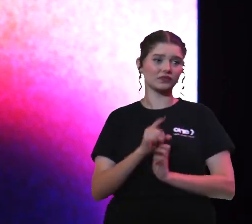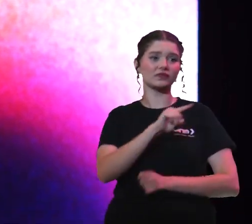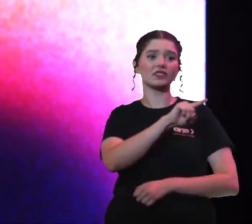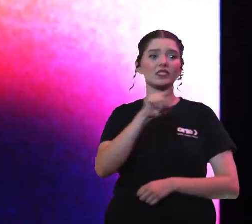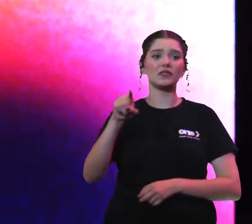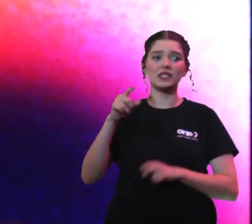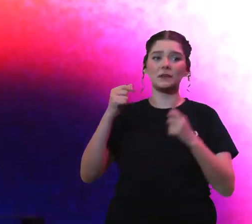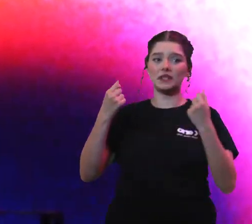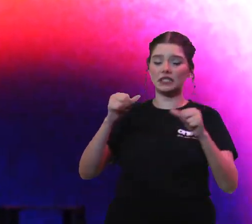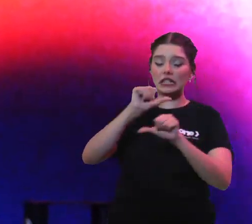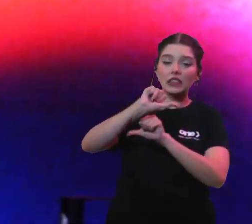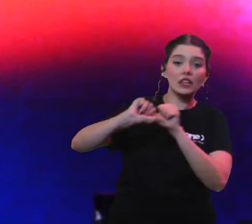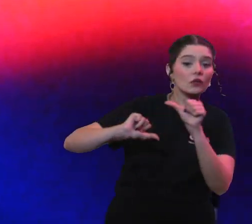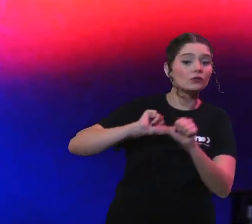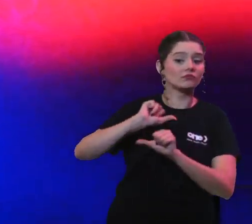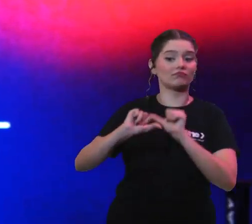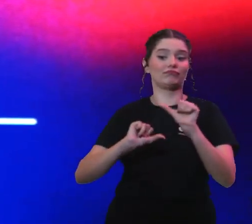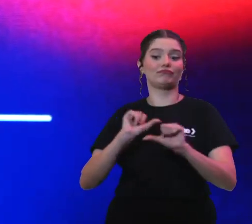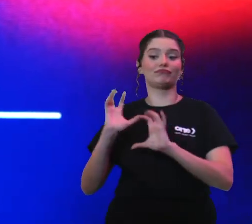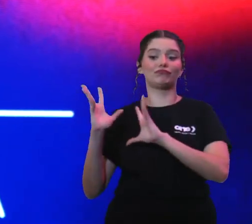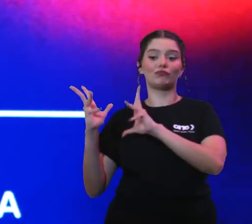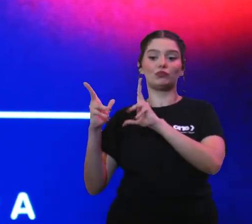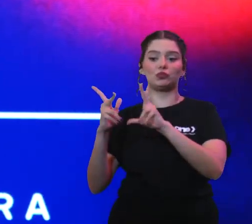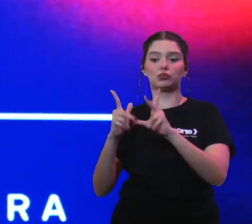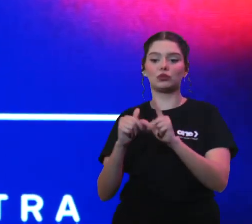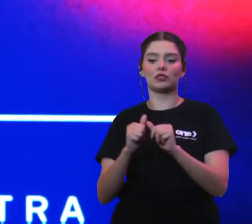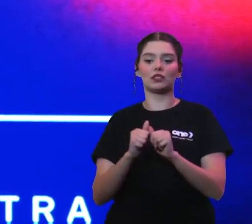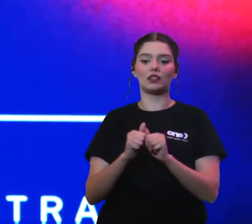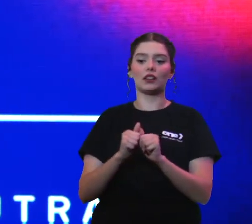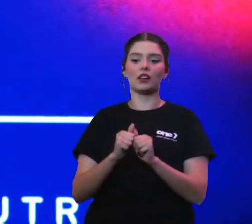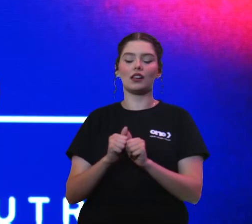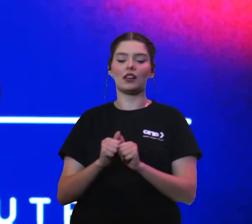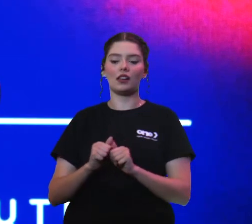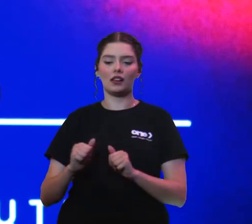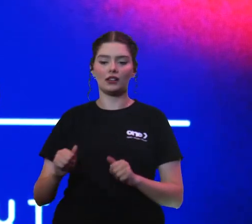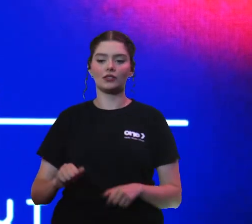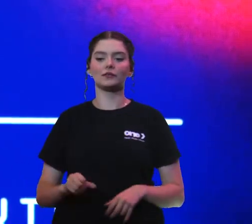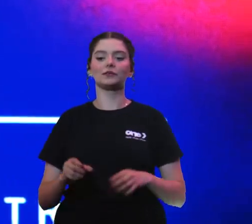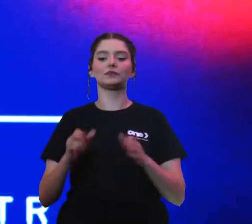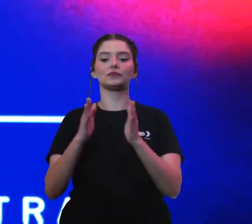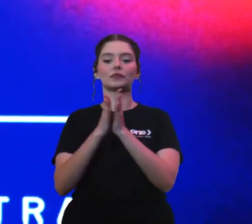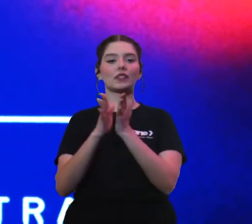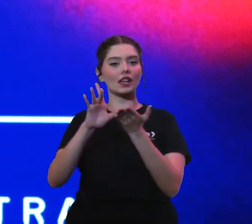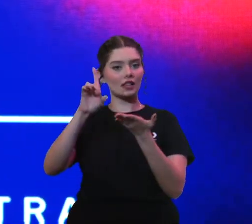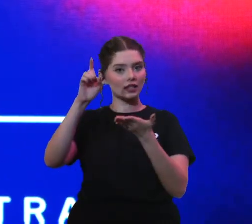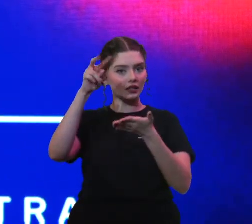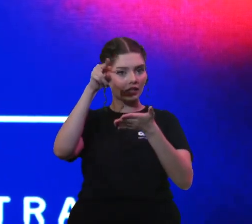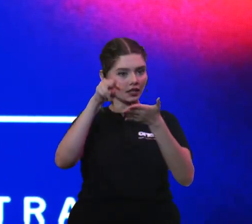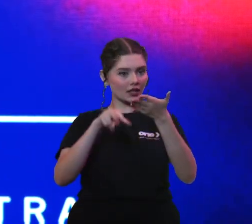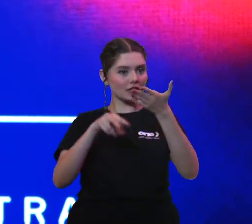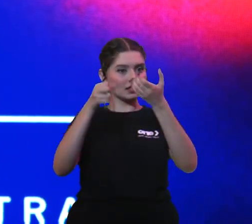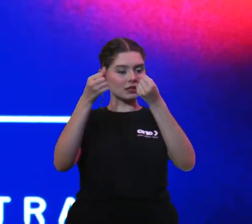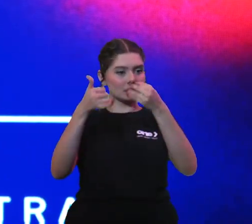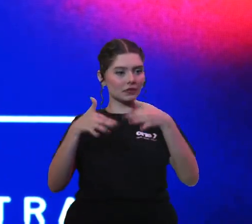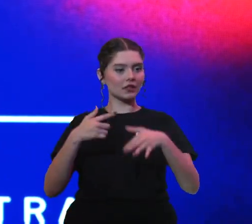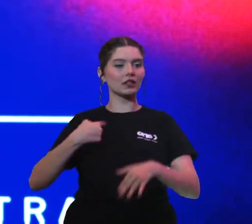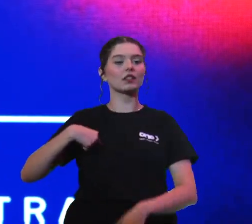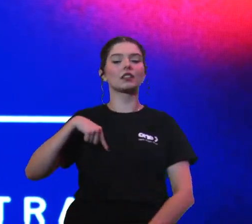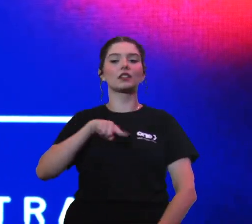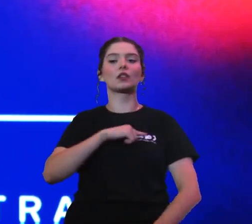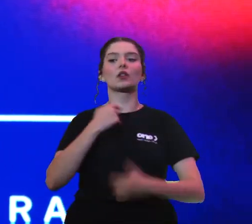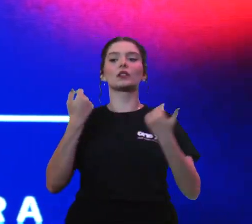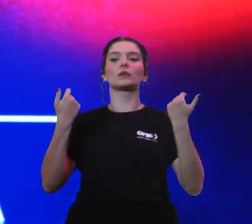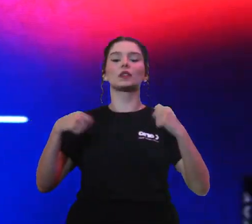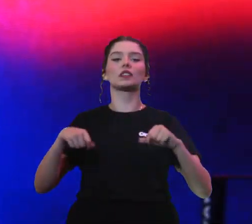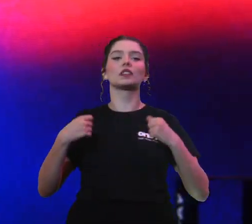renovar, rever um pouquinho mais. Agora, olha só que interessante. O texto vai dizer que a gente precisa